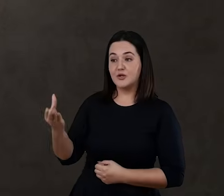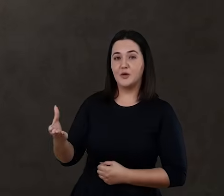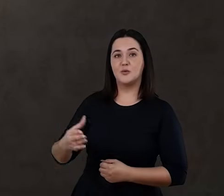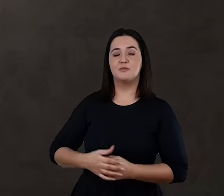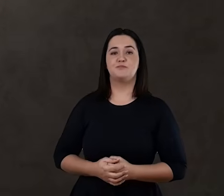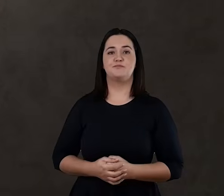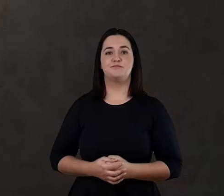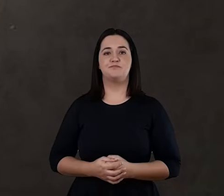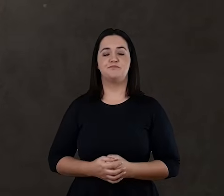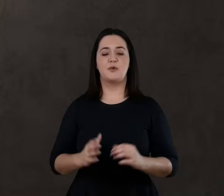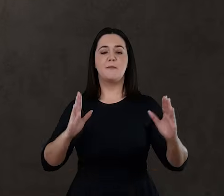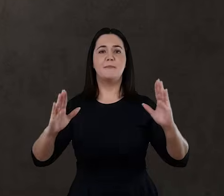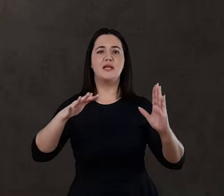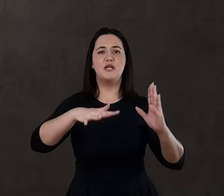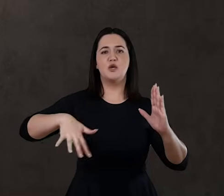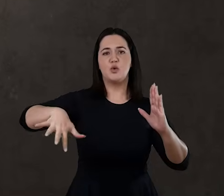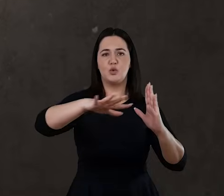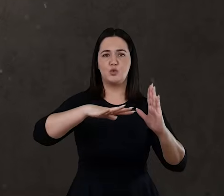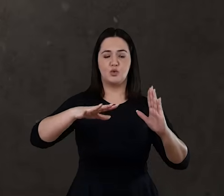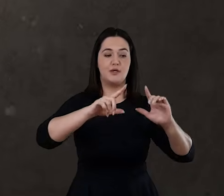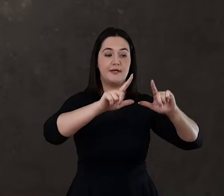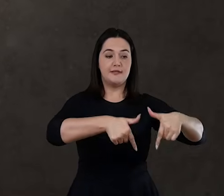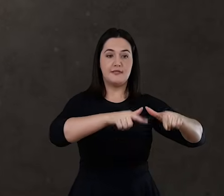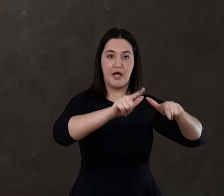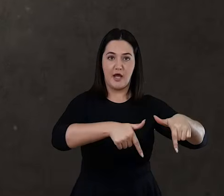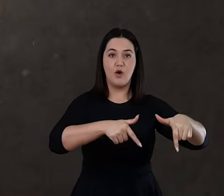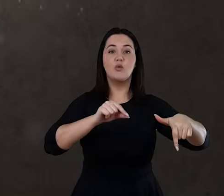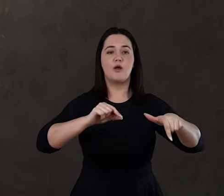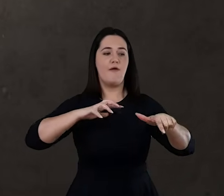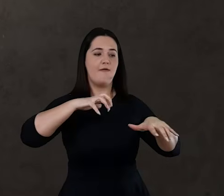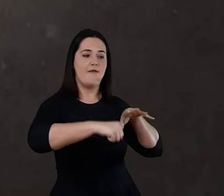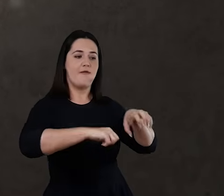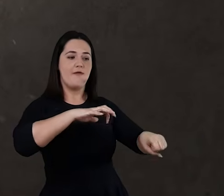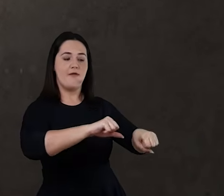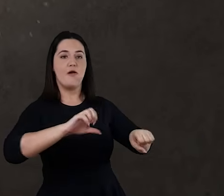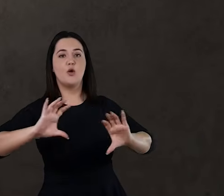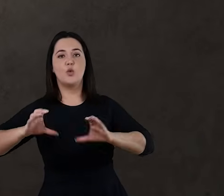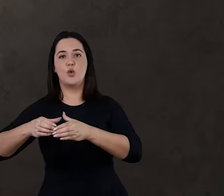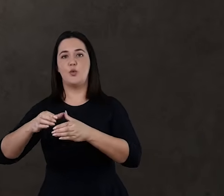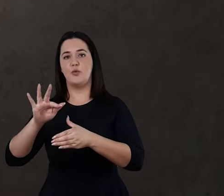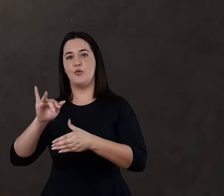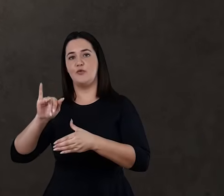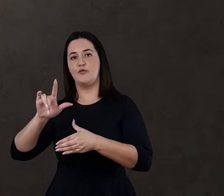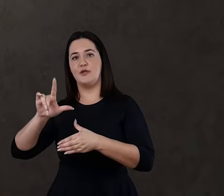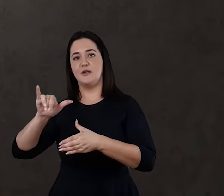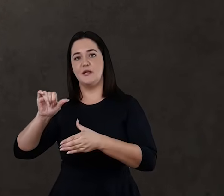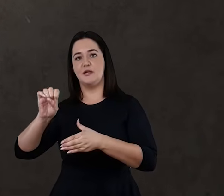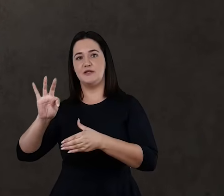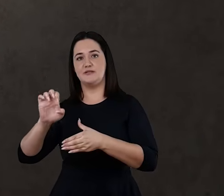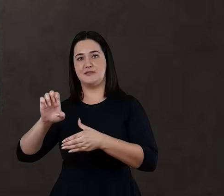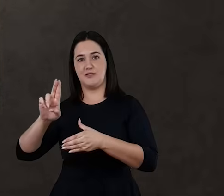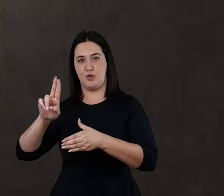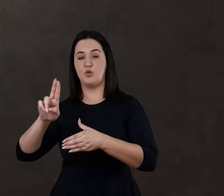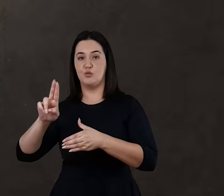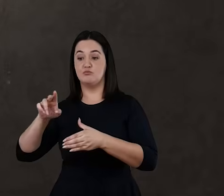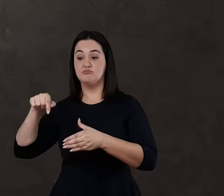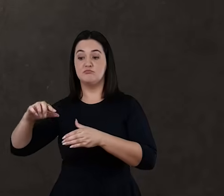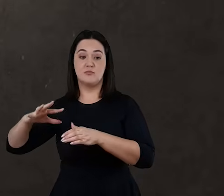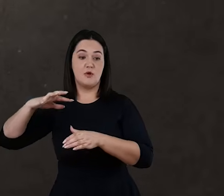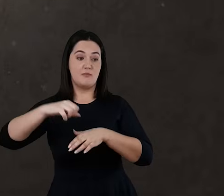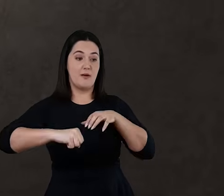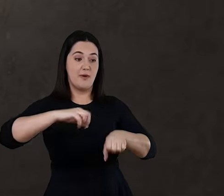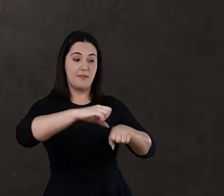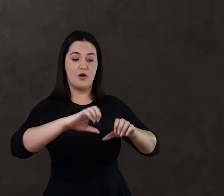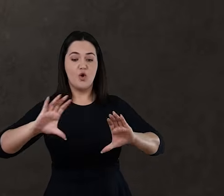Israel era oprimido pelos filisteus, um grupo mercenário que atacava constantemente Israel, vindo desde o litoral.